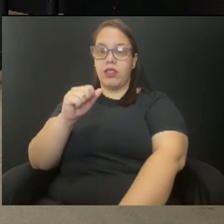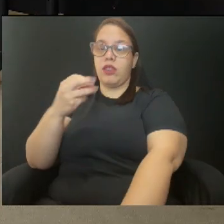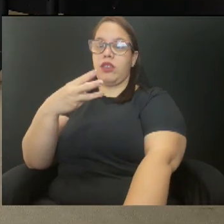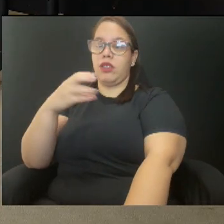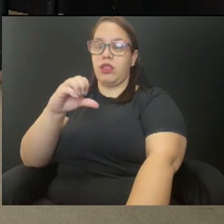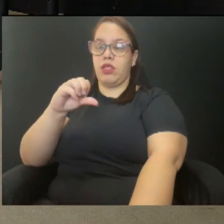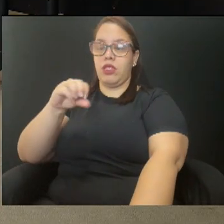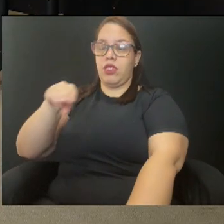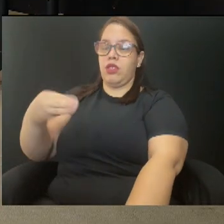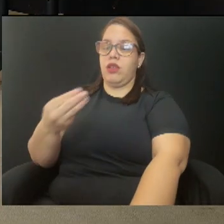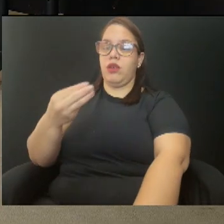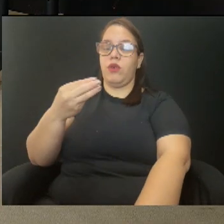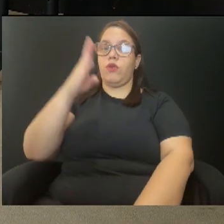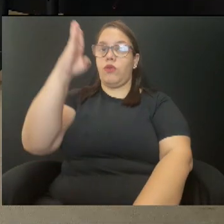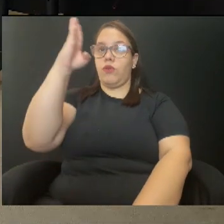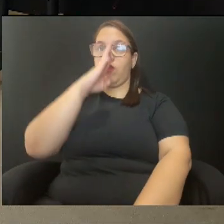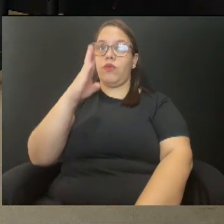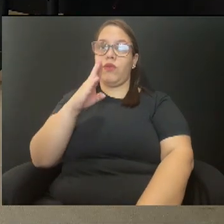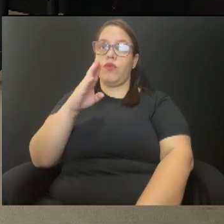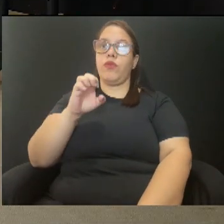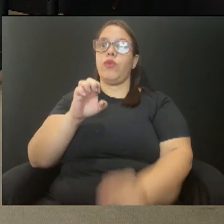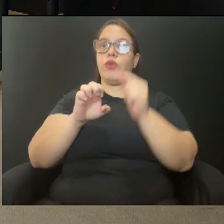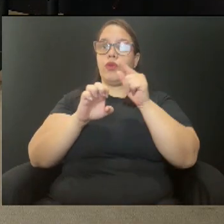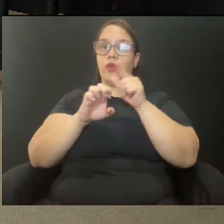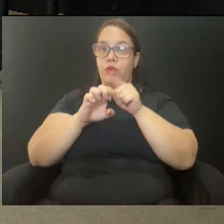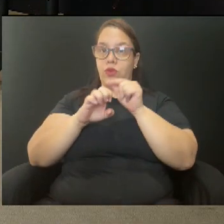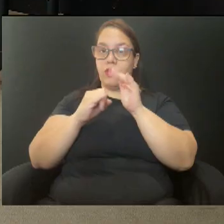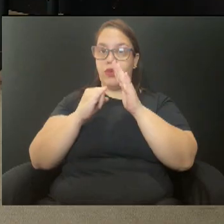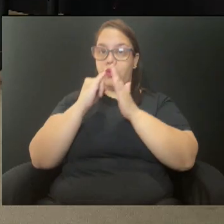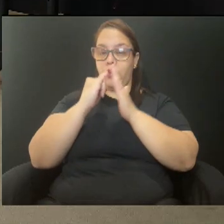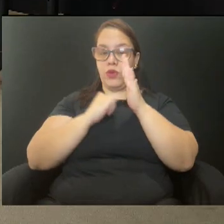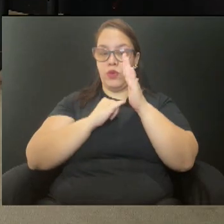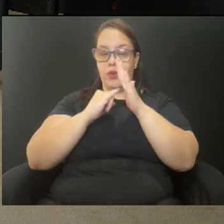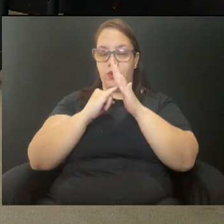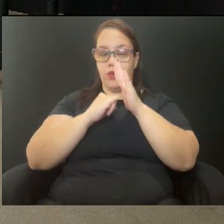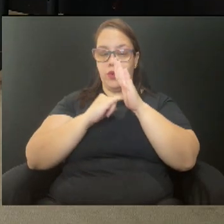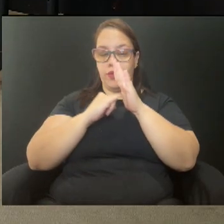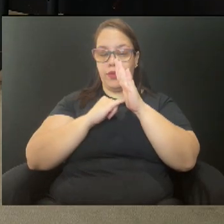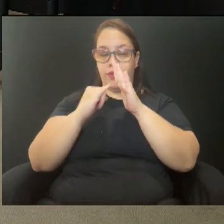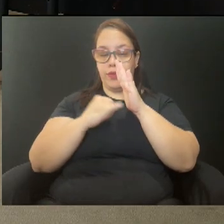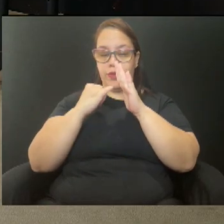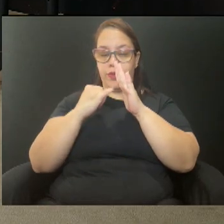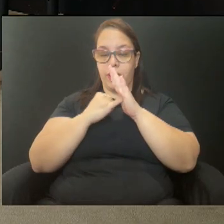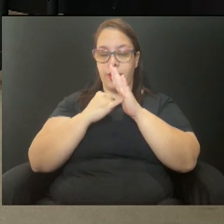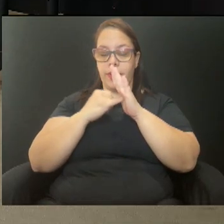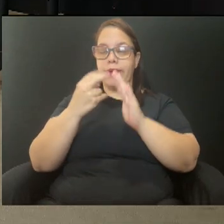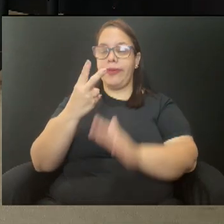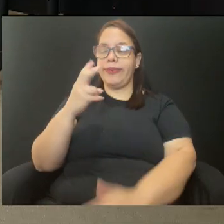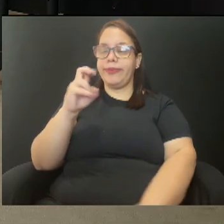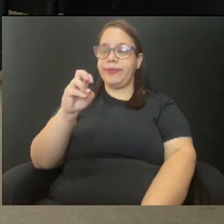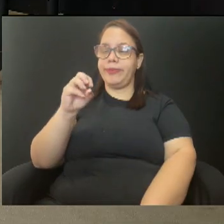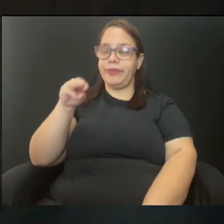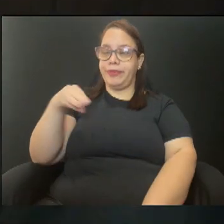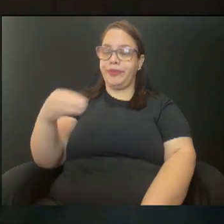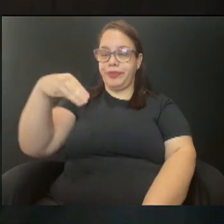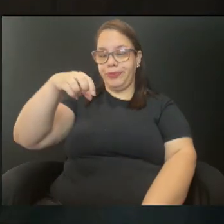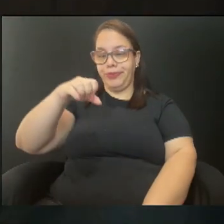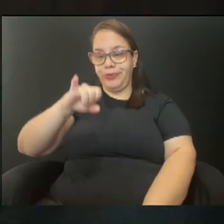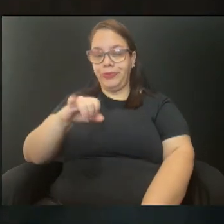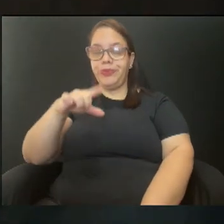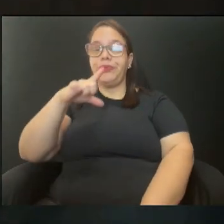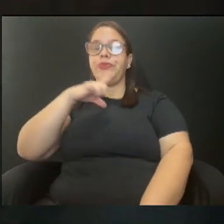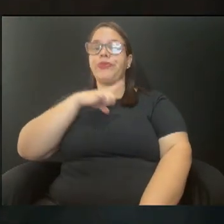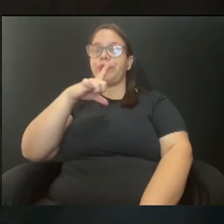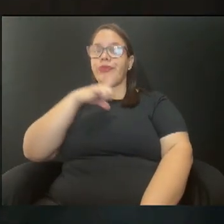na informalidade, a gente falou de 25 milhões que já são mês, né? Mas tem muito. E o Congresso